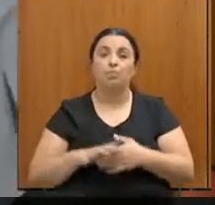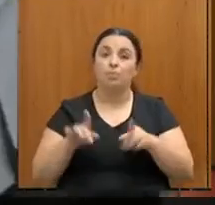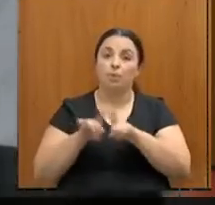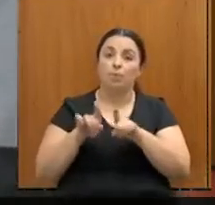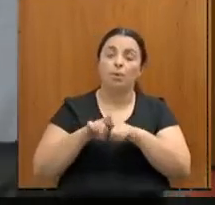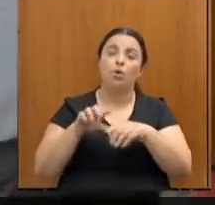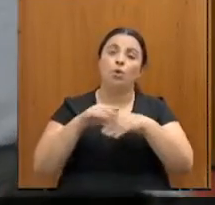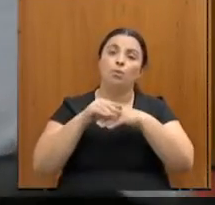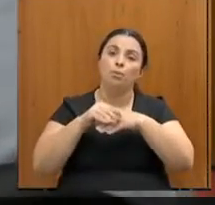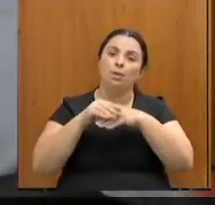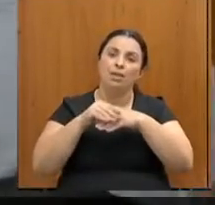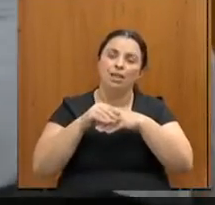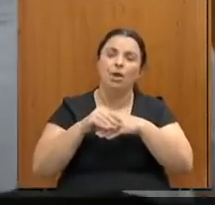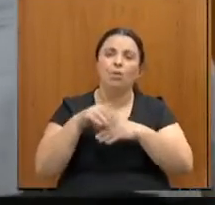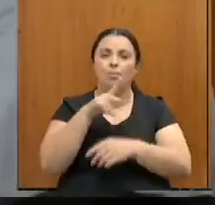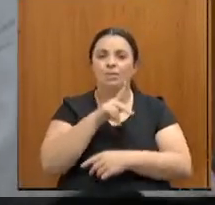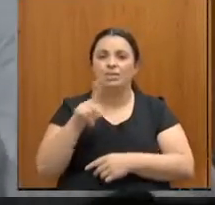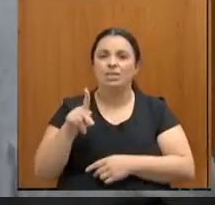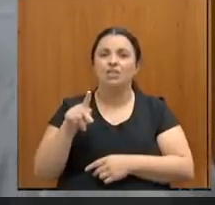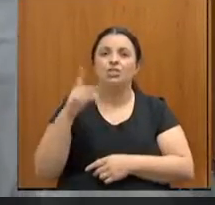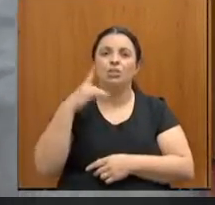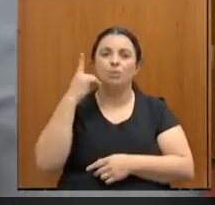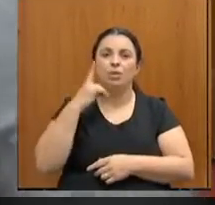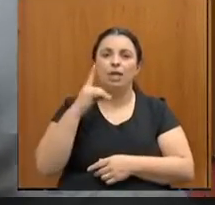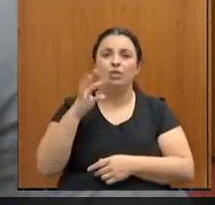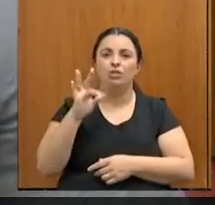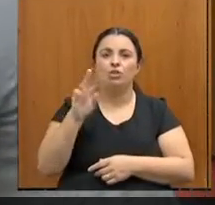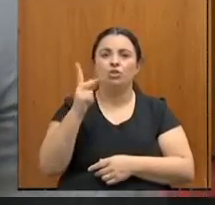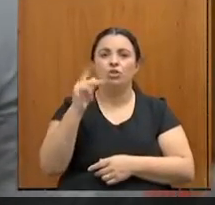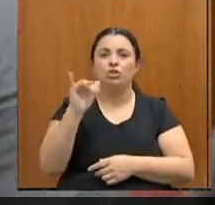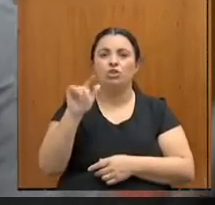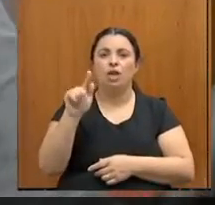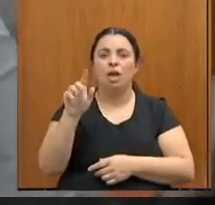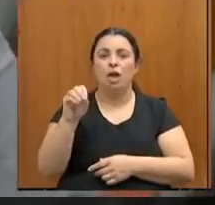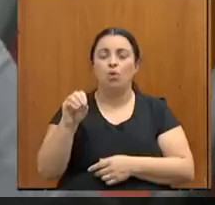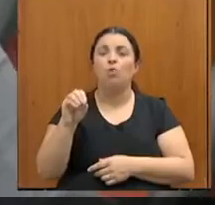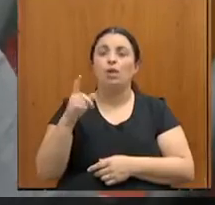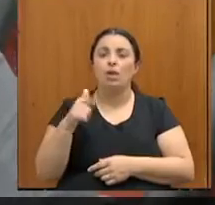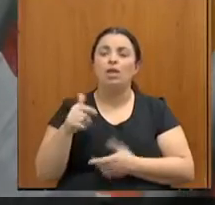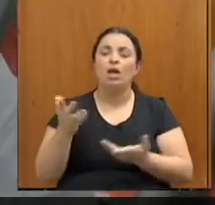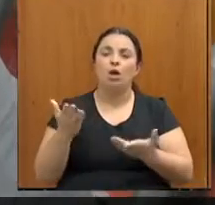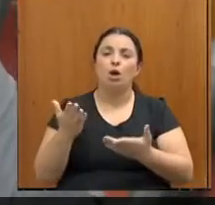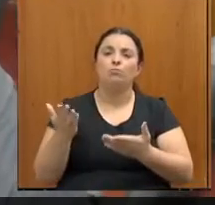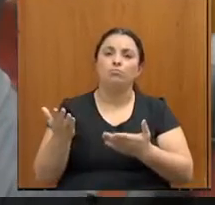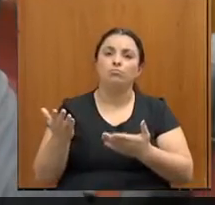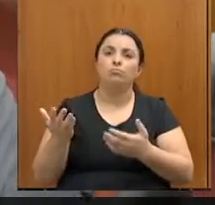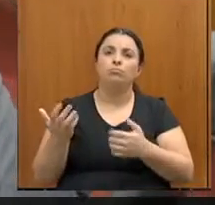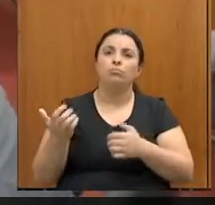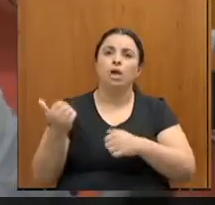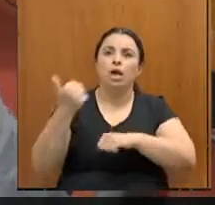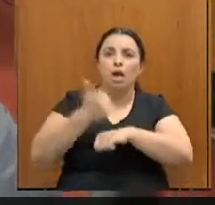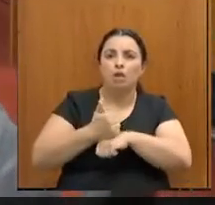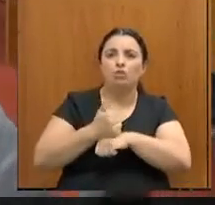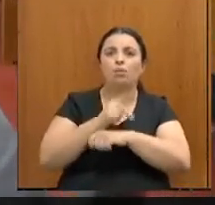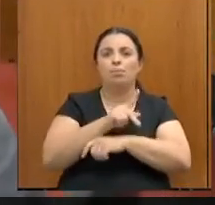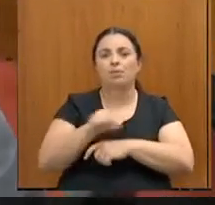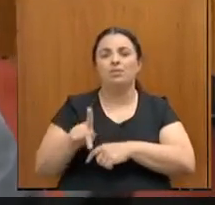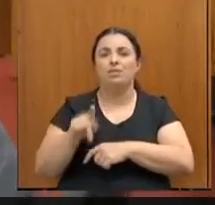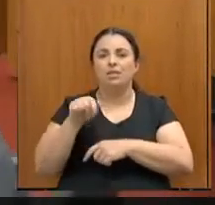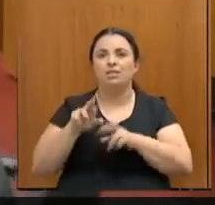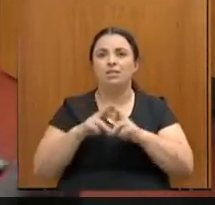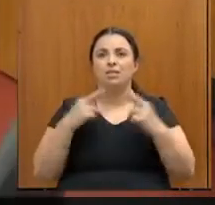presidente da Comissão Deputado Thiago Cotta que acaba de assumir a presidência e dessa reunião bom